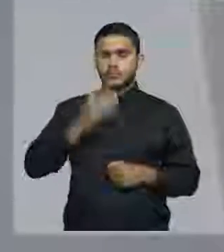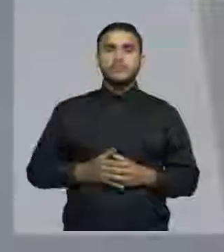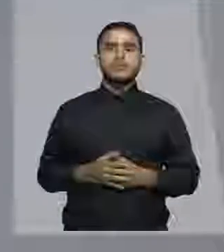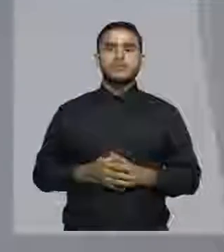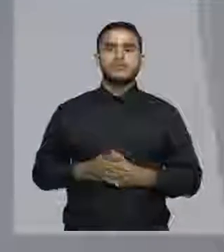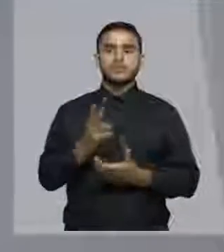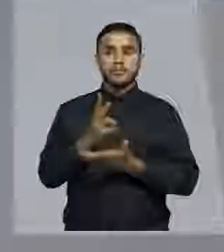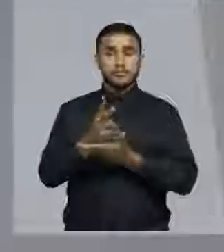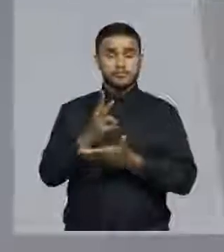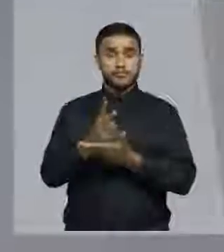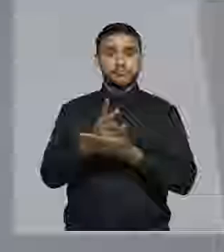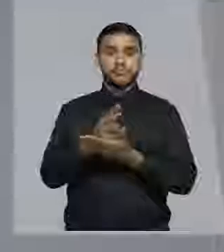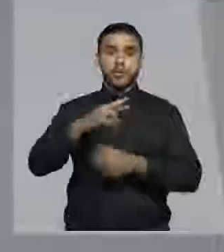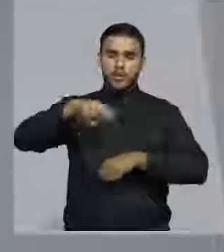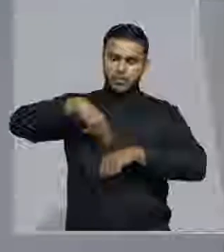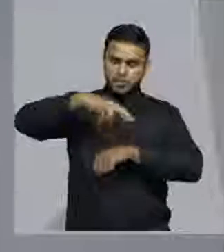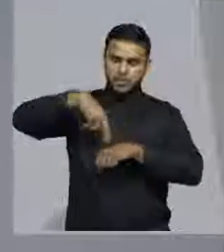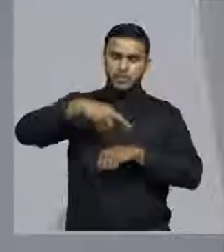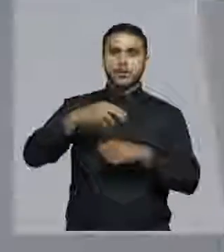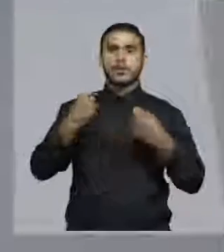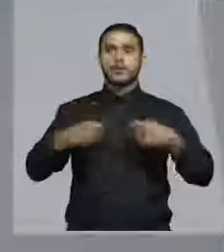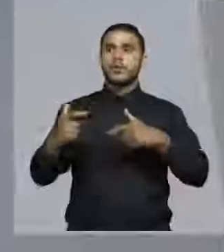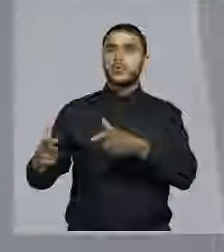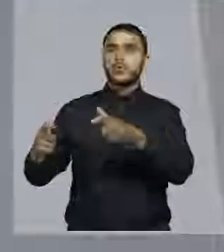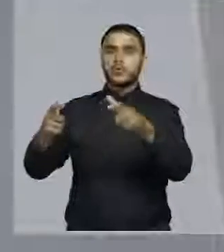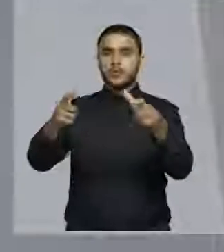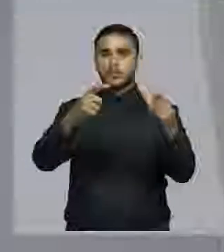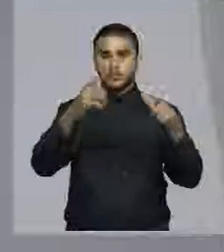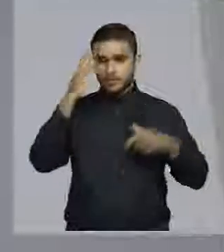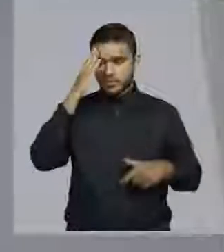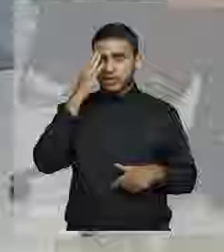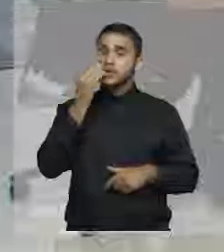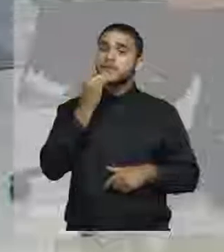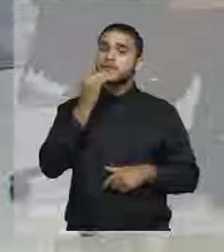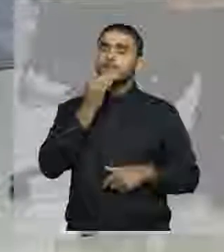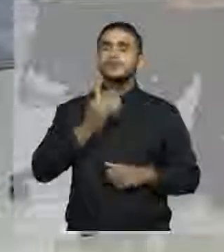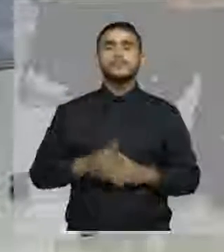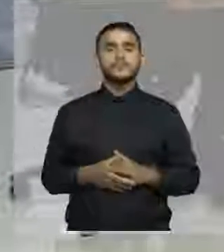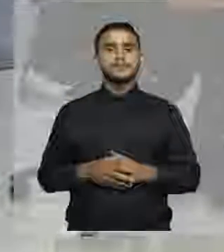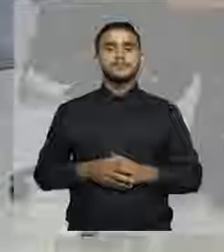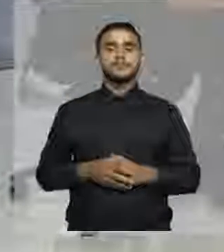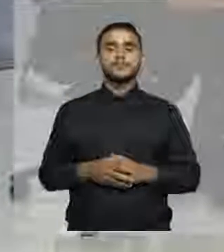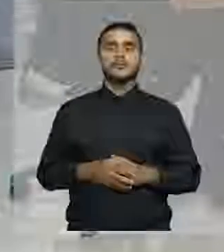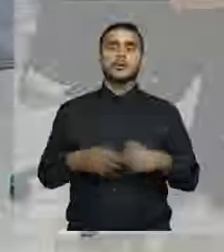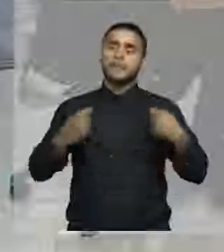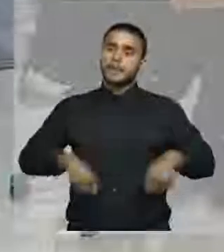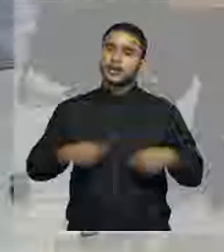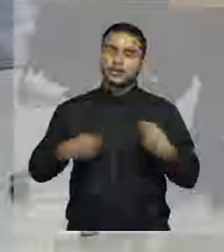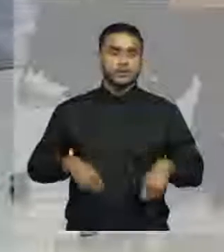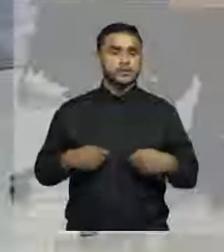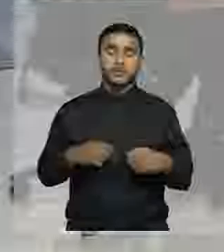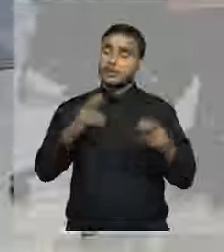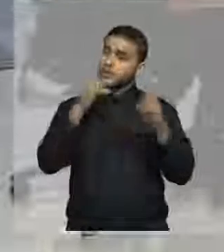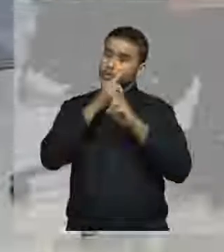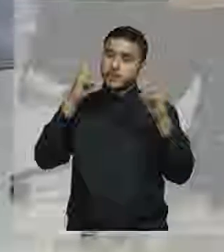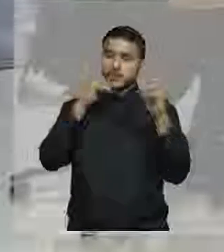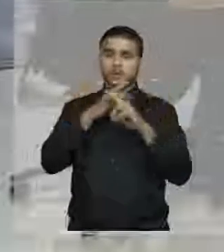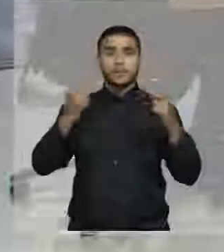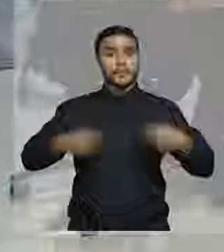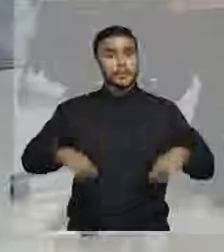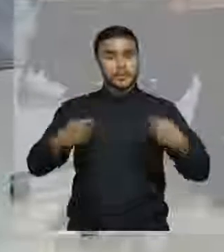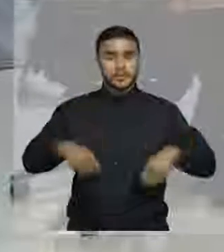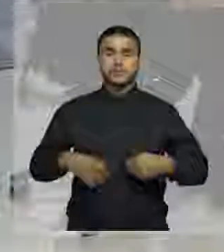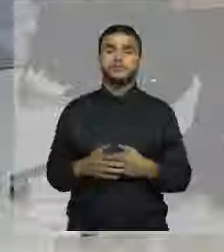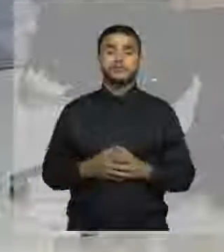Agora, a continuidade, a manutenção, que aí seriam em 2 linhas, que a gente fala, olha, precisa atuação de longo prazo,